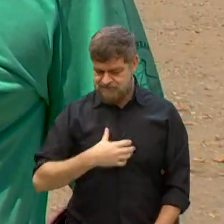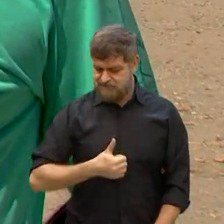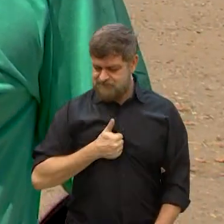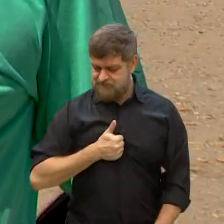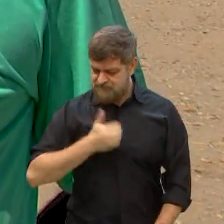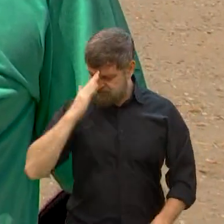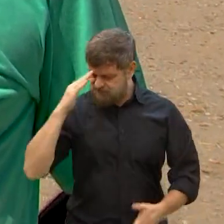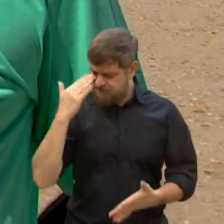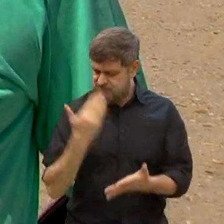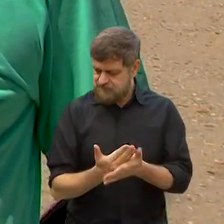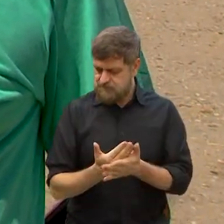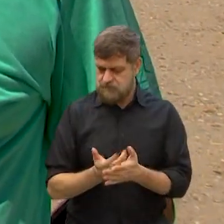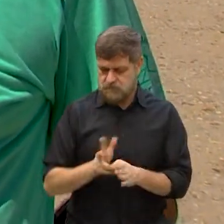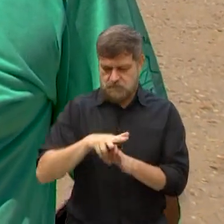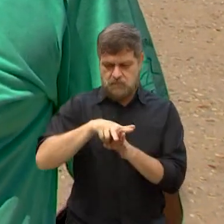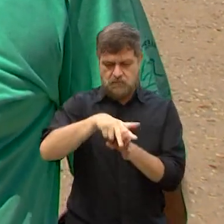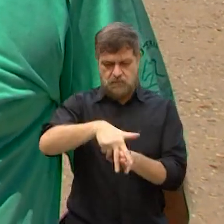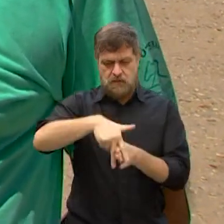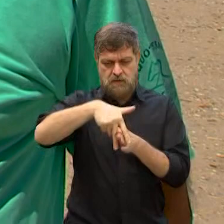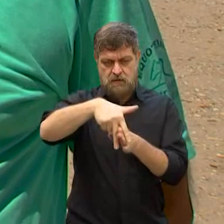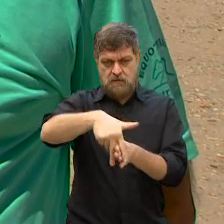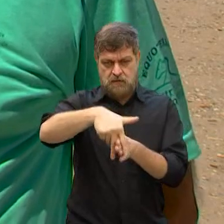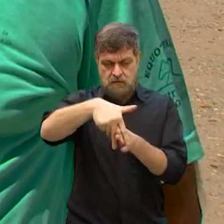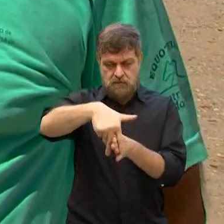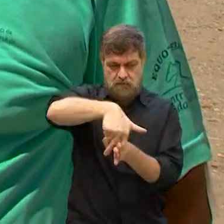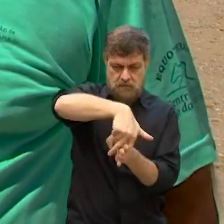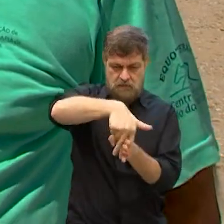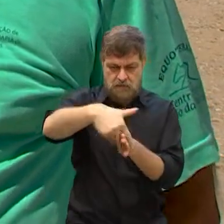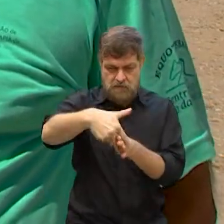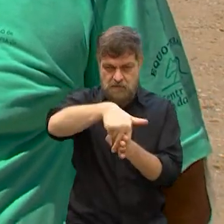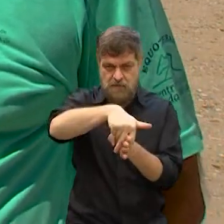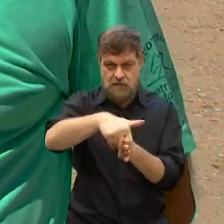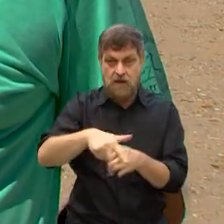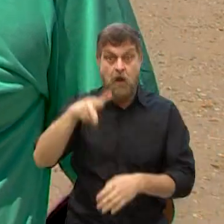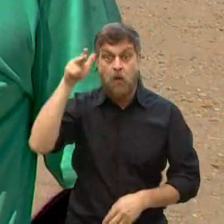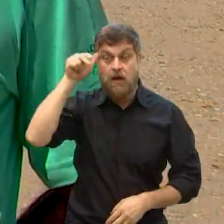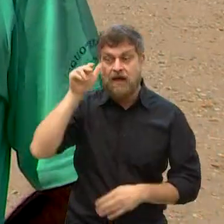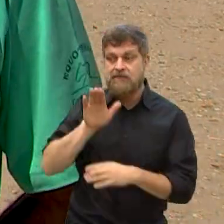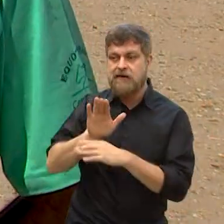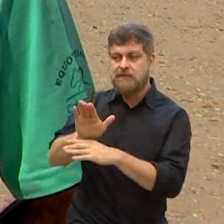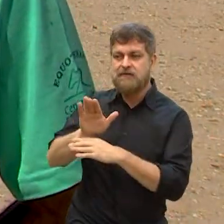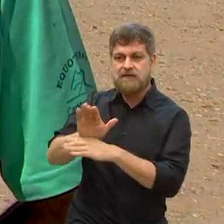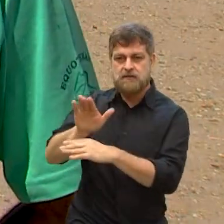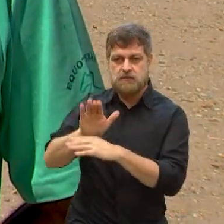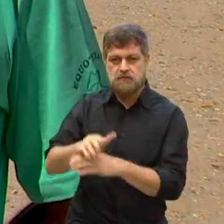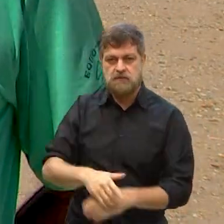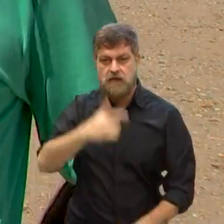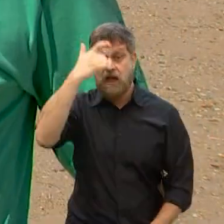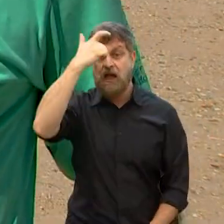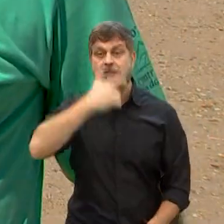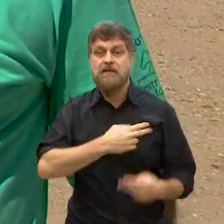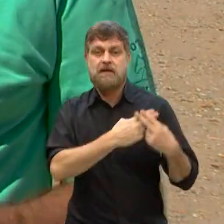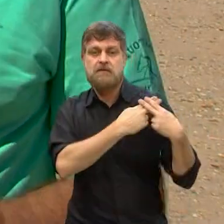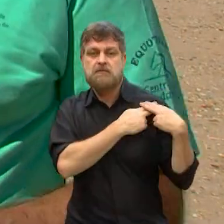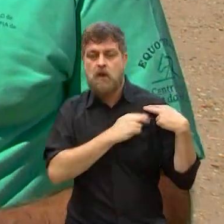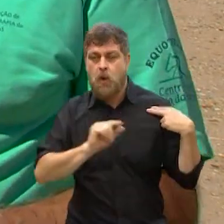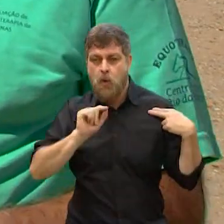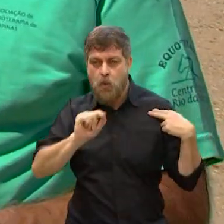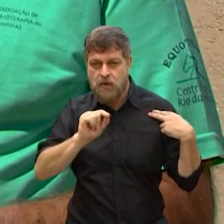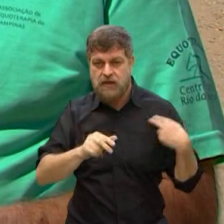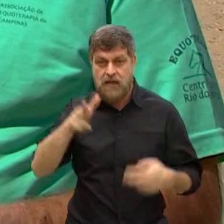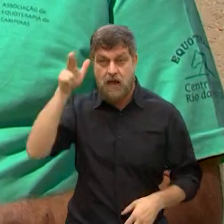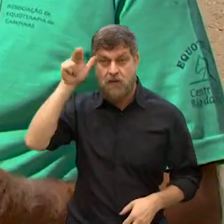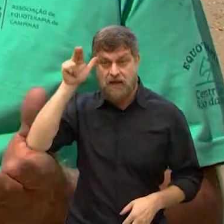recebe, a autoestima, confiança, equilíbrio, tudo isso ela pode falar que o cavalo propicia, né? A minha